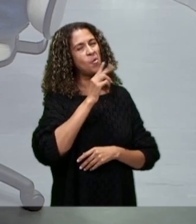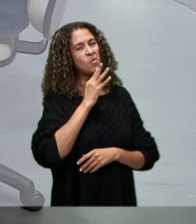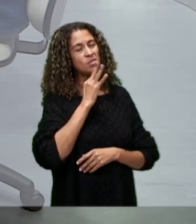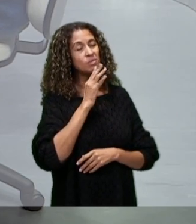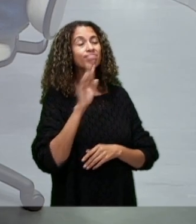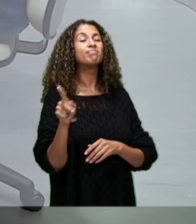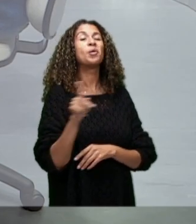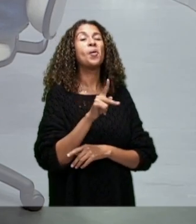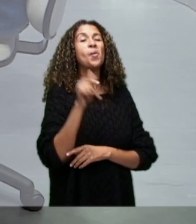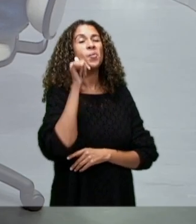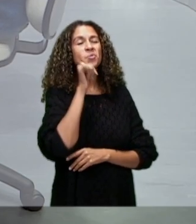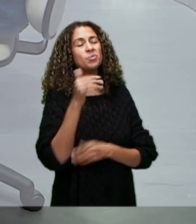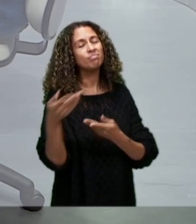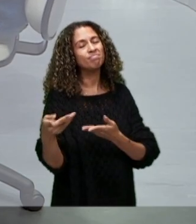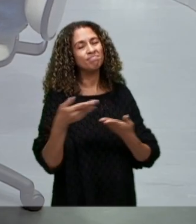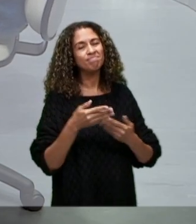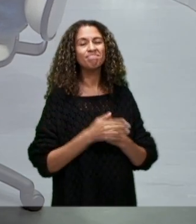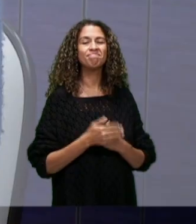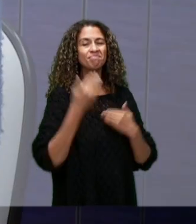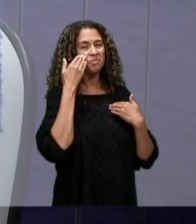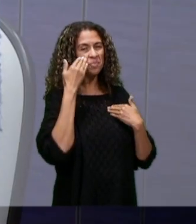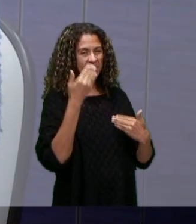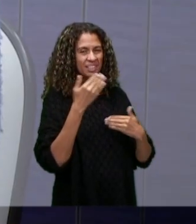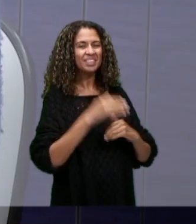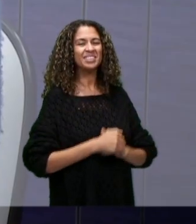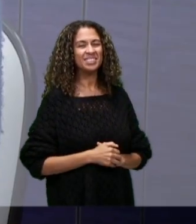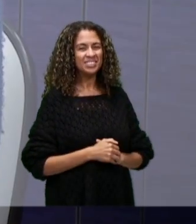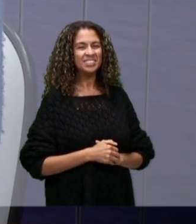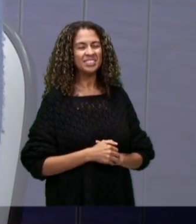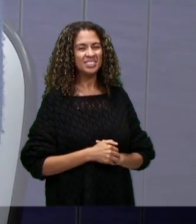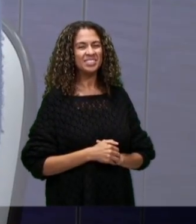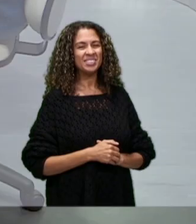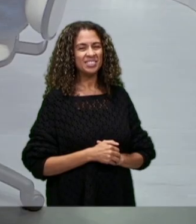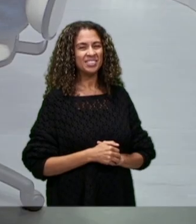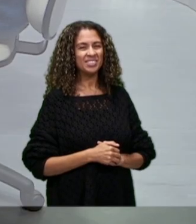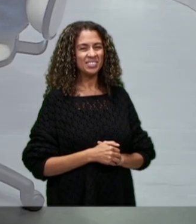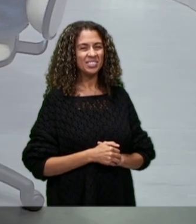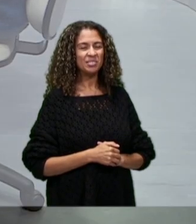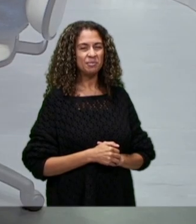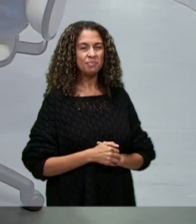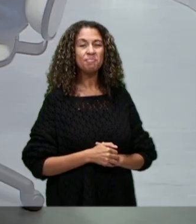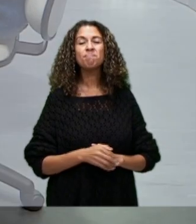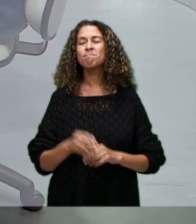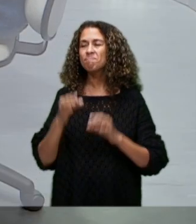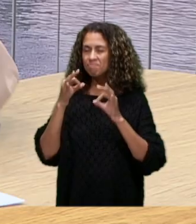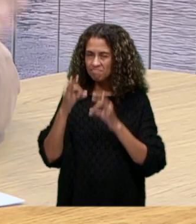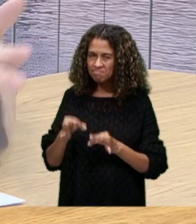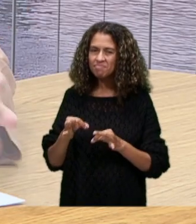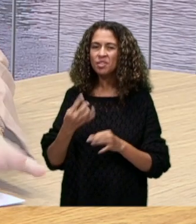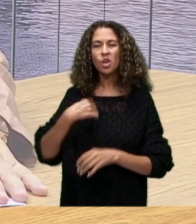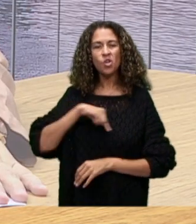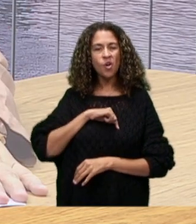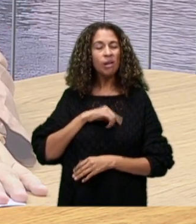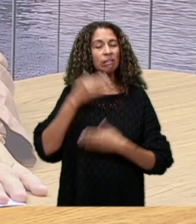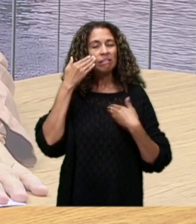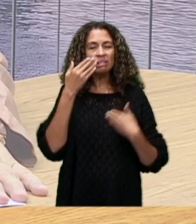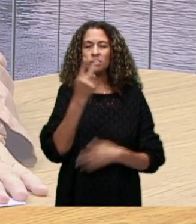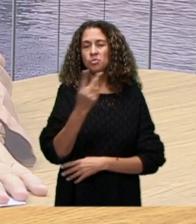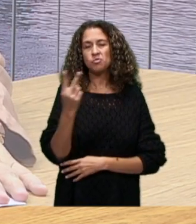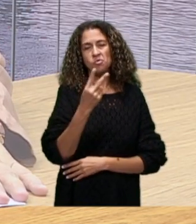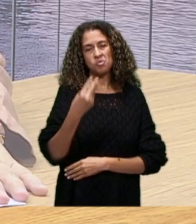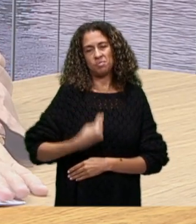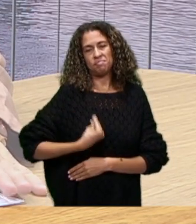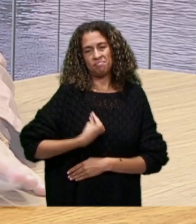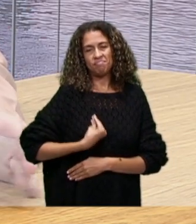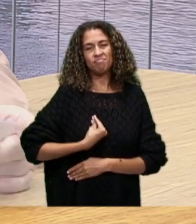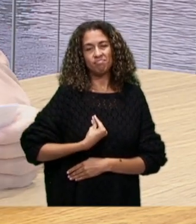muito bem-vinda. Muito obrigada, bastante feliz de estar aqui. Com certeza, nós é que agradecemos a presença de vocês,